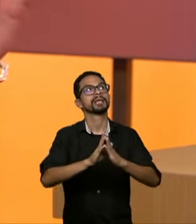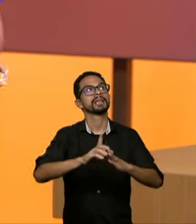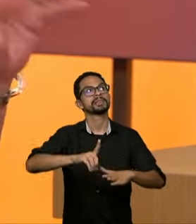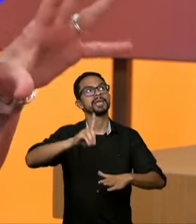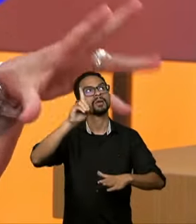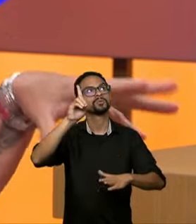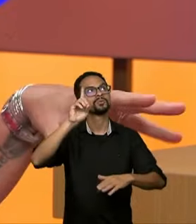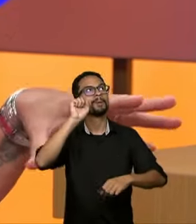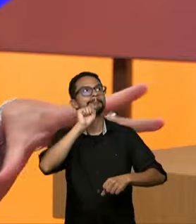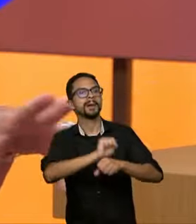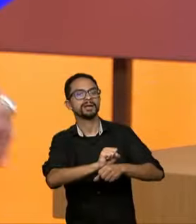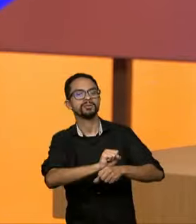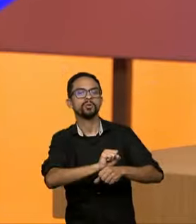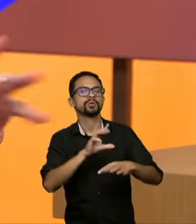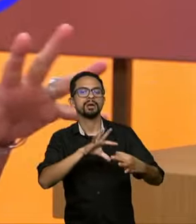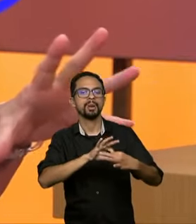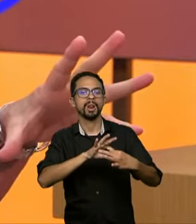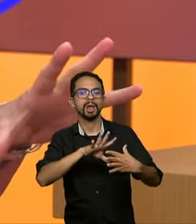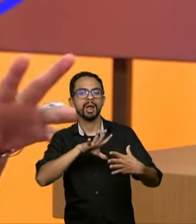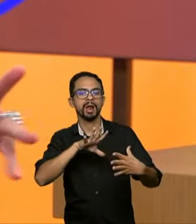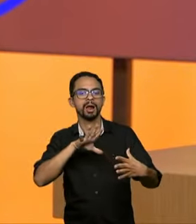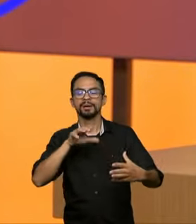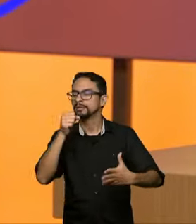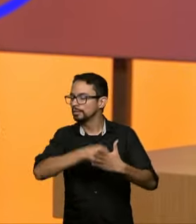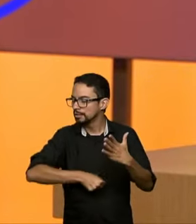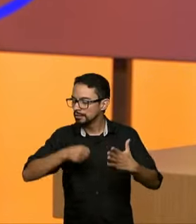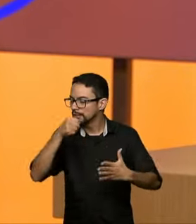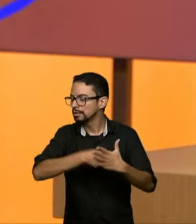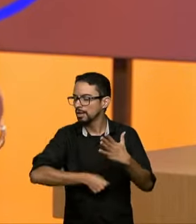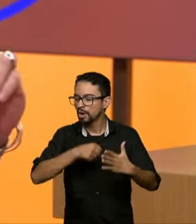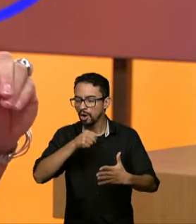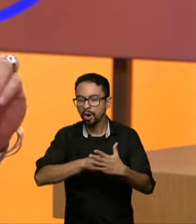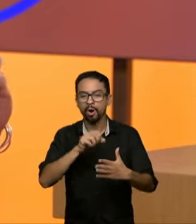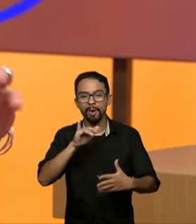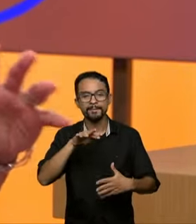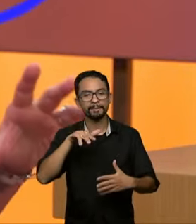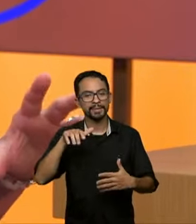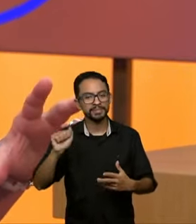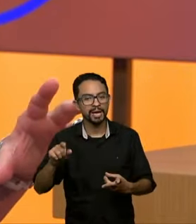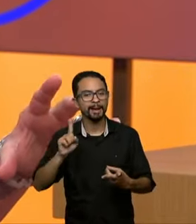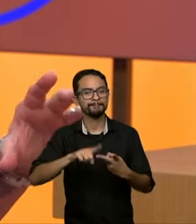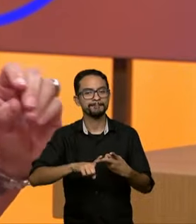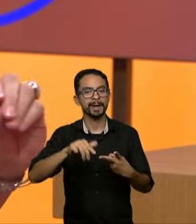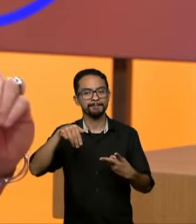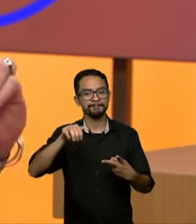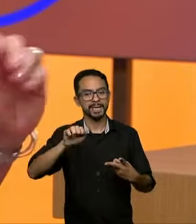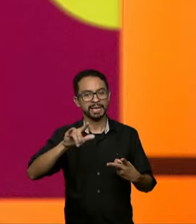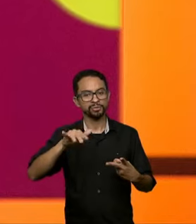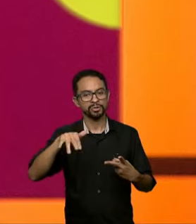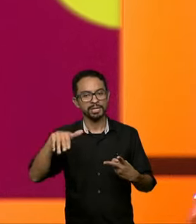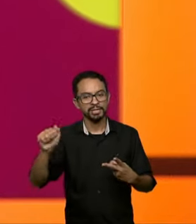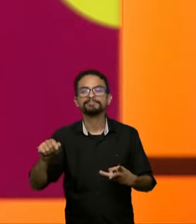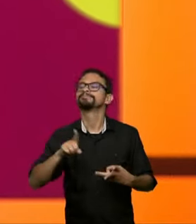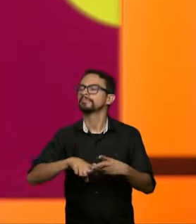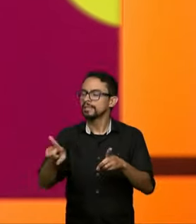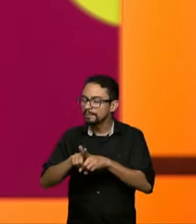estou desmamando. Estou assim numa luta danada com homeopatia, com a melatonina. Respiração. Que é o, melatonina